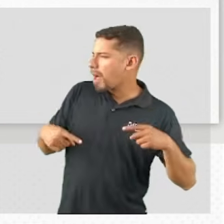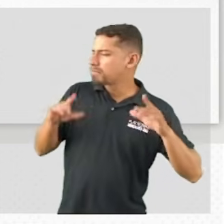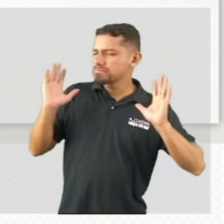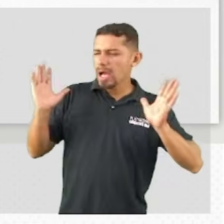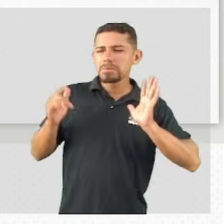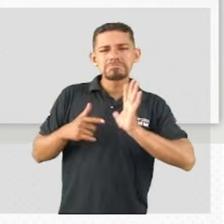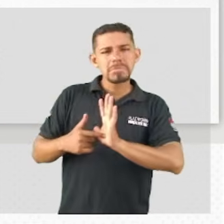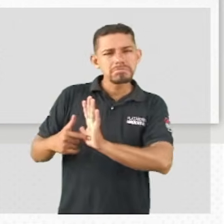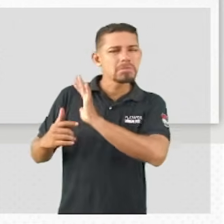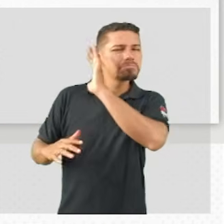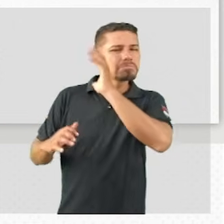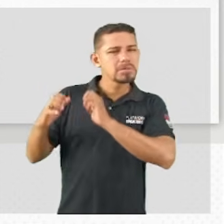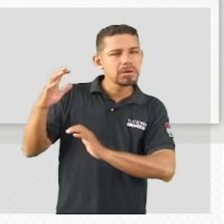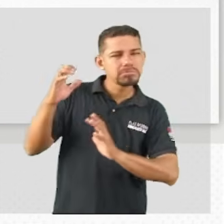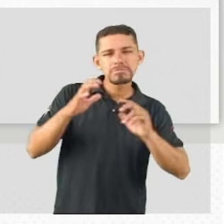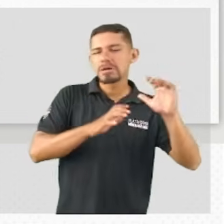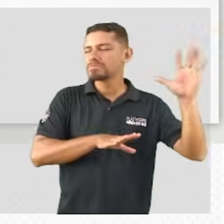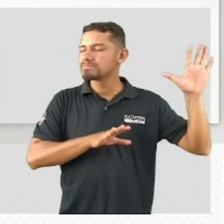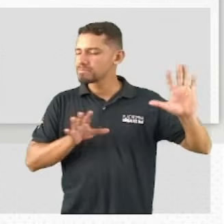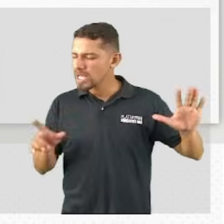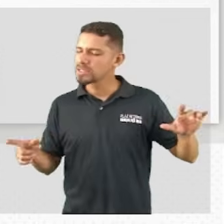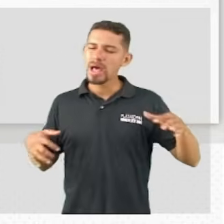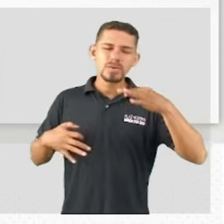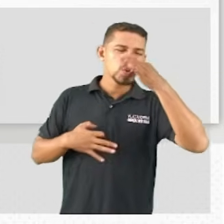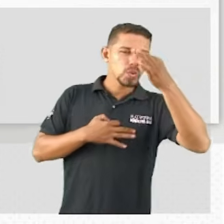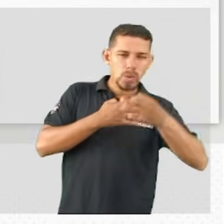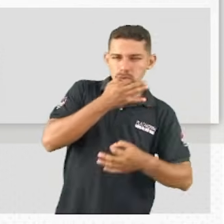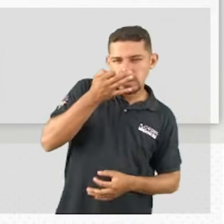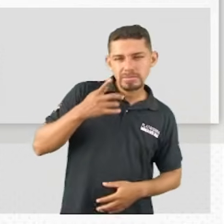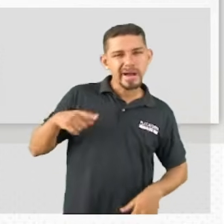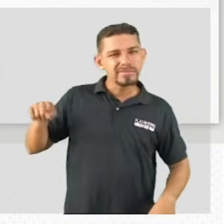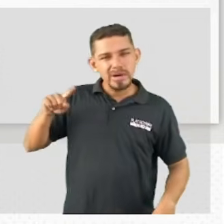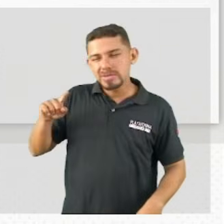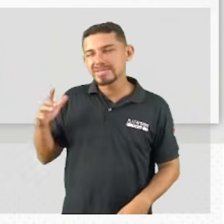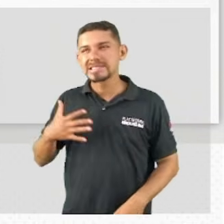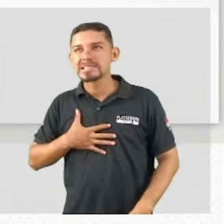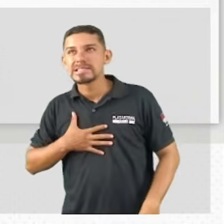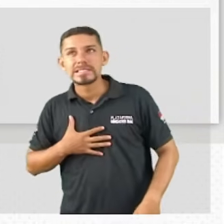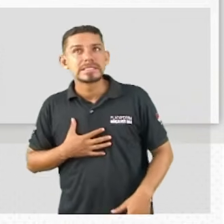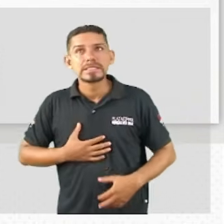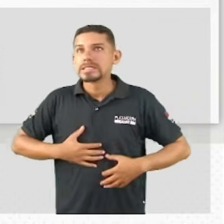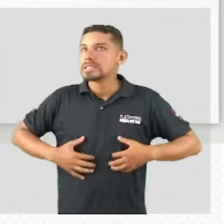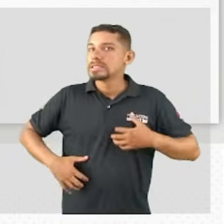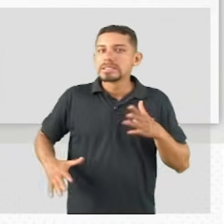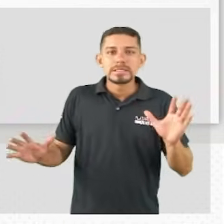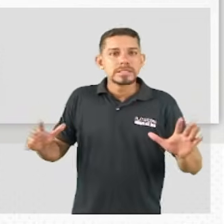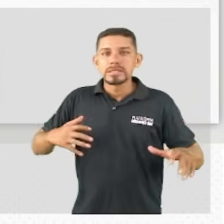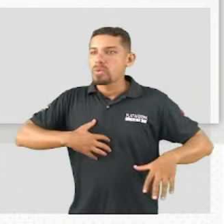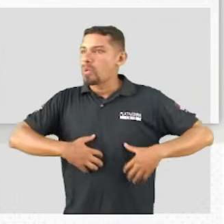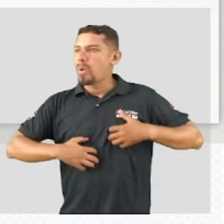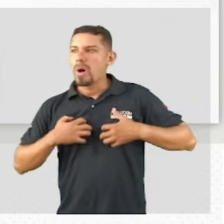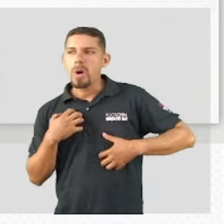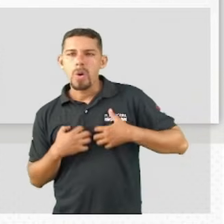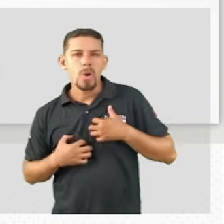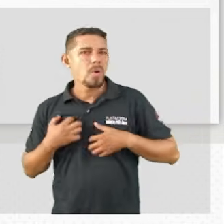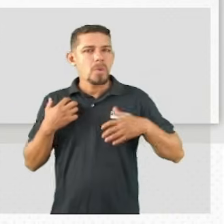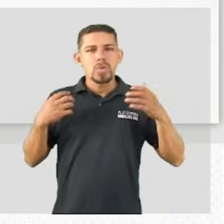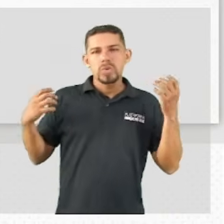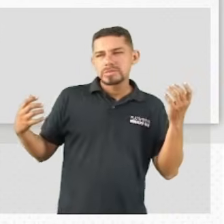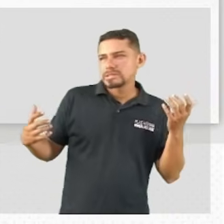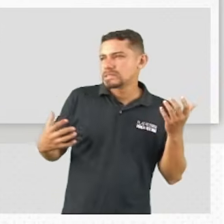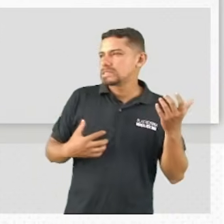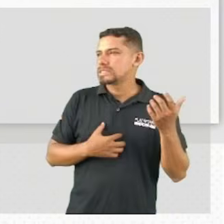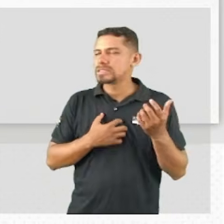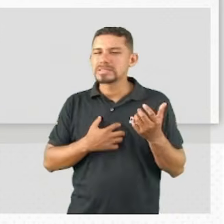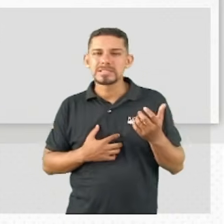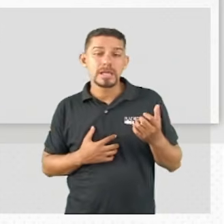apresentou, já argumentou, já contra-argumentou, tem gente que já meio que fica assim fora de si, ali descontrolado, porque é